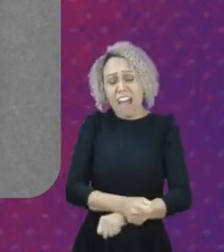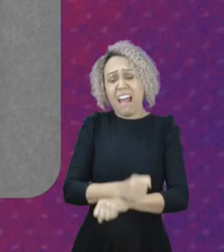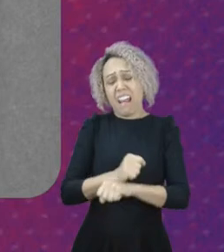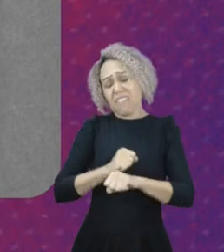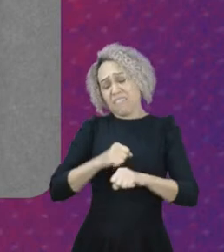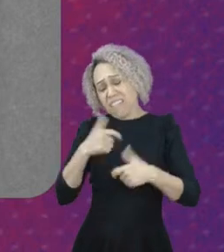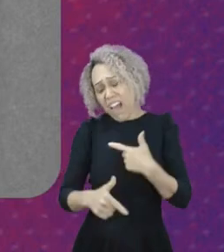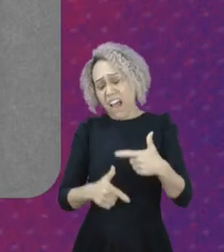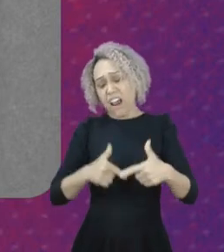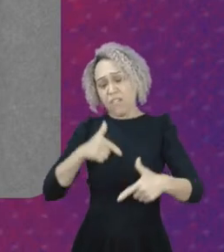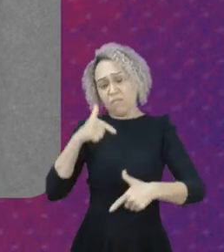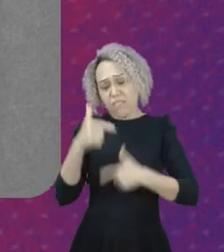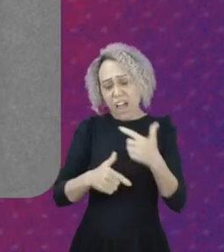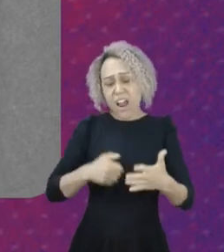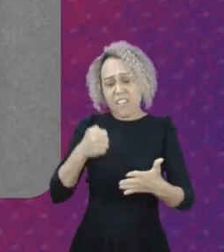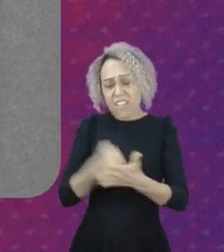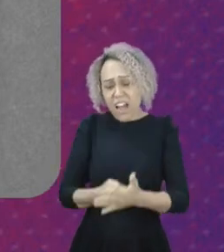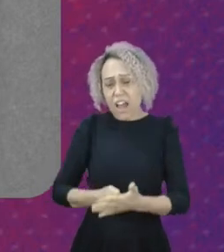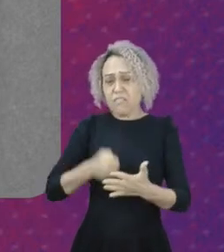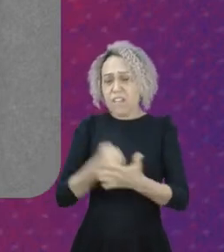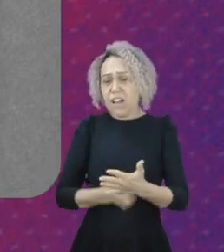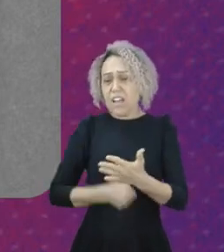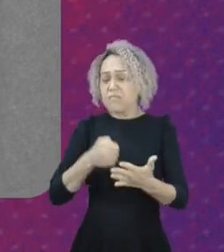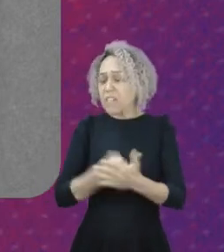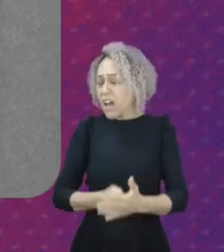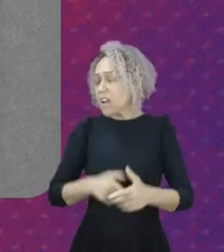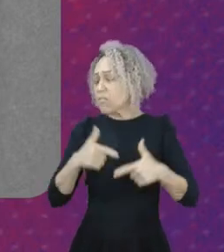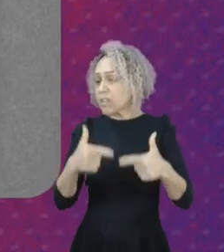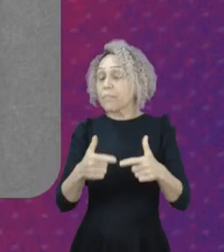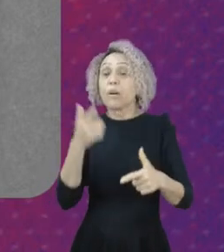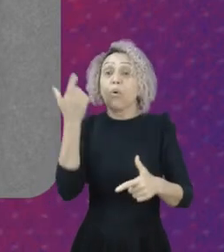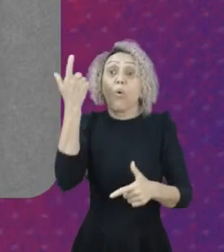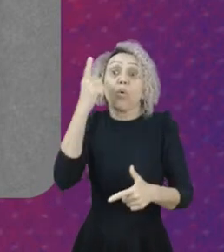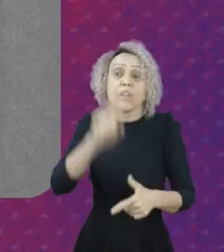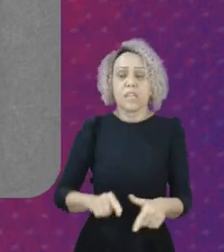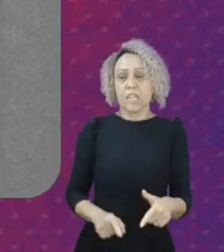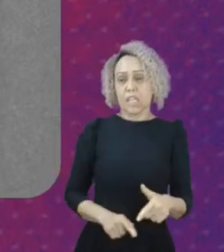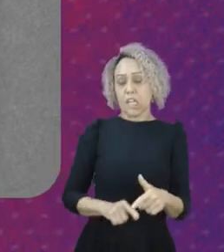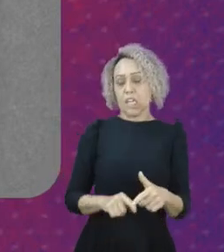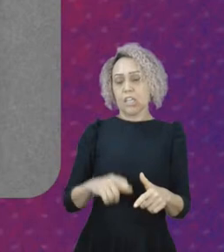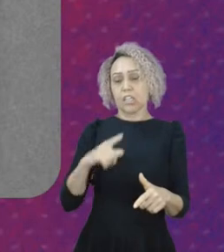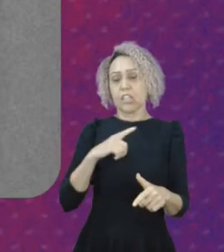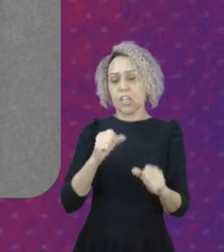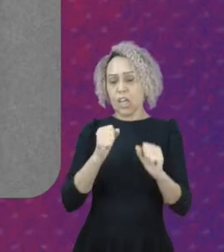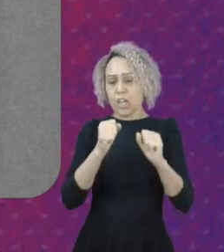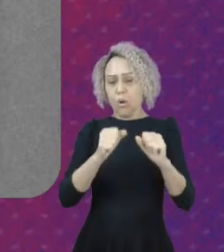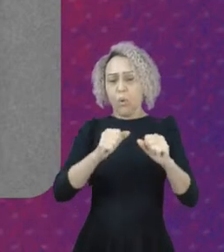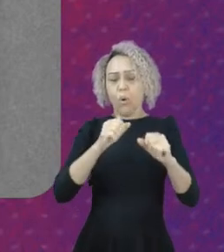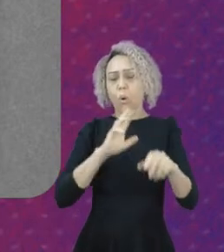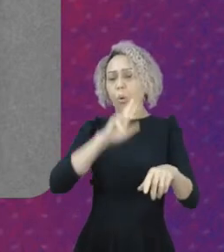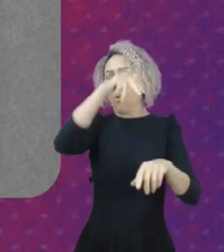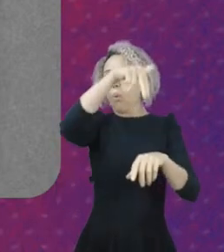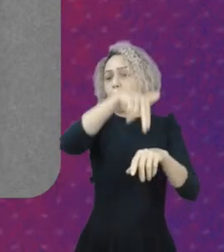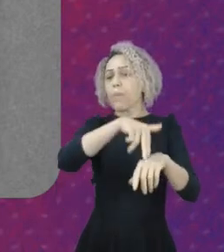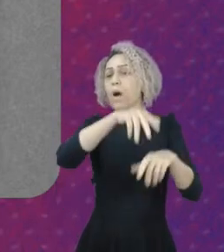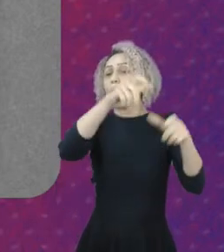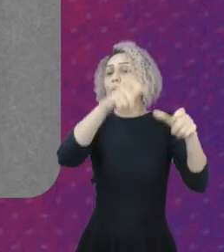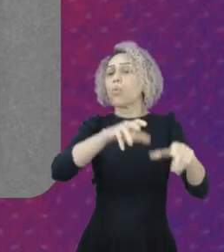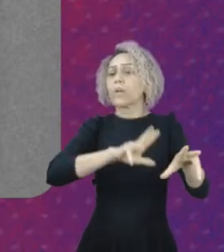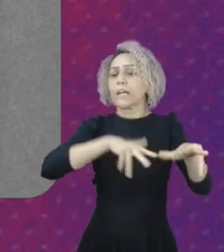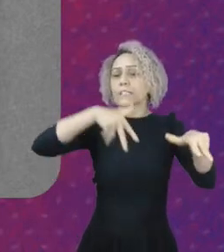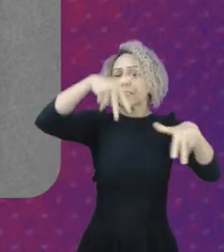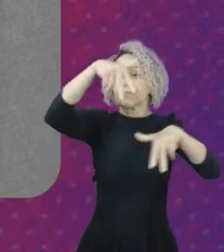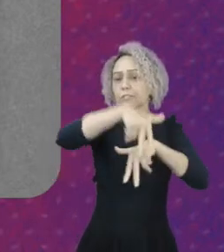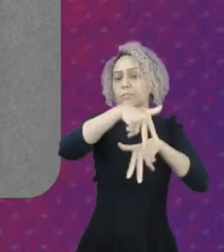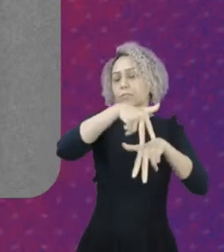também precisam ser reconhecidas por isso. Quando a gente pensa no direito à nossa liberdade, né, a